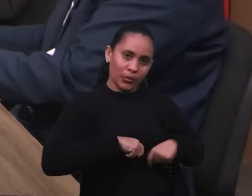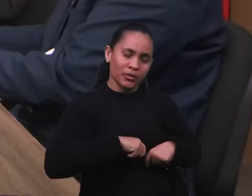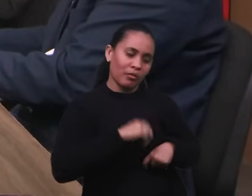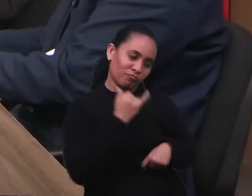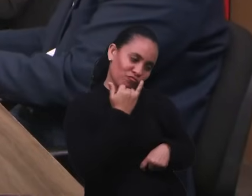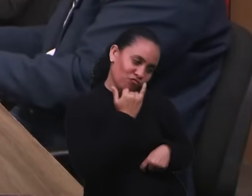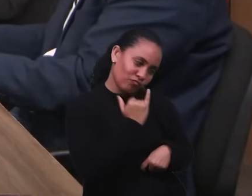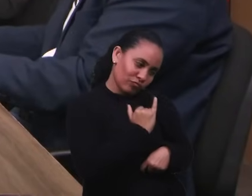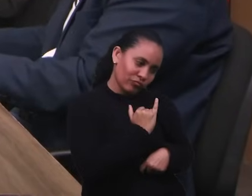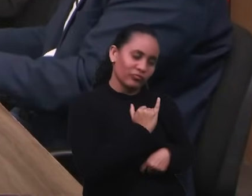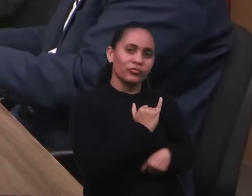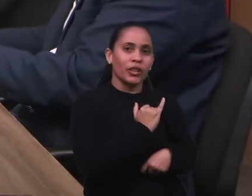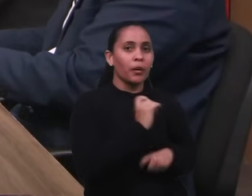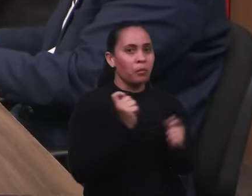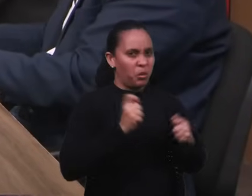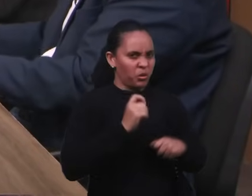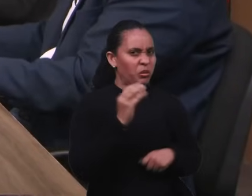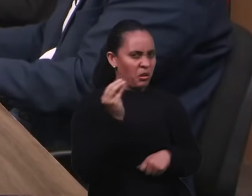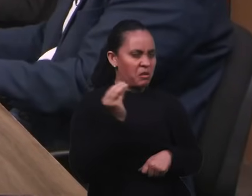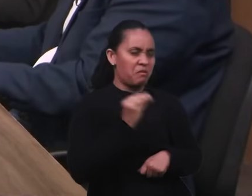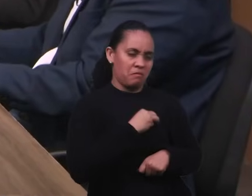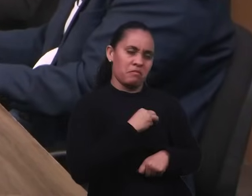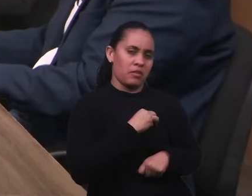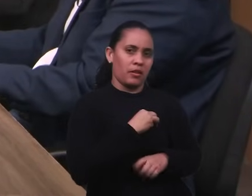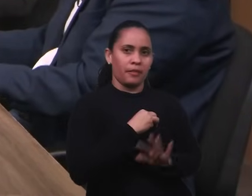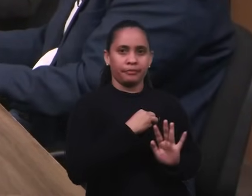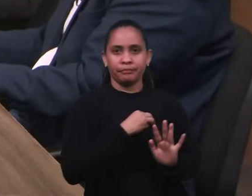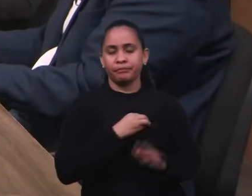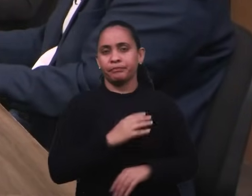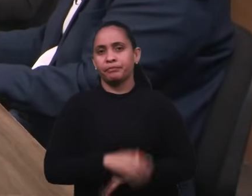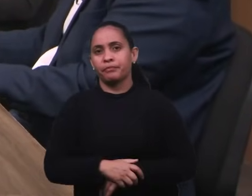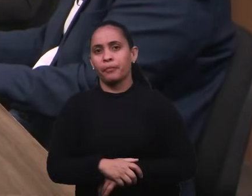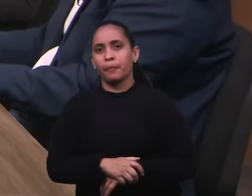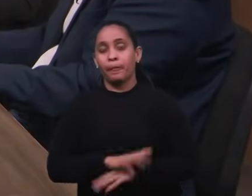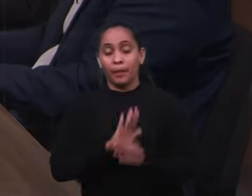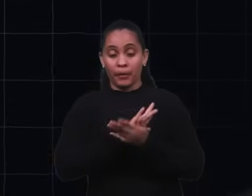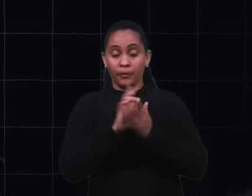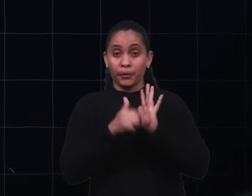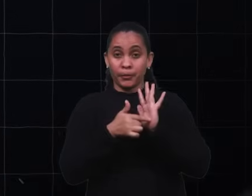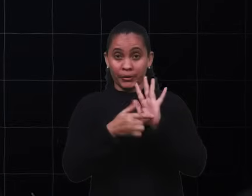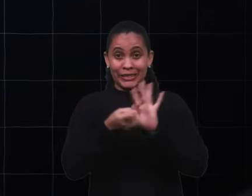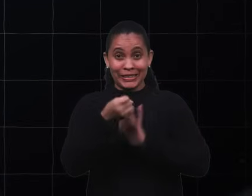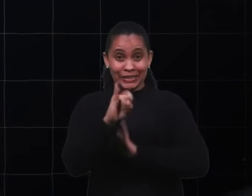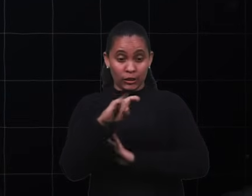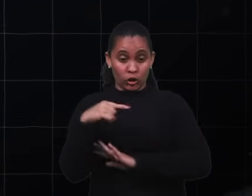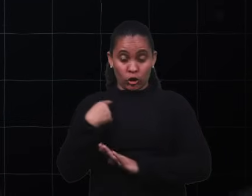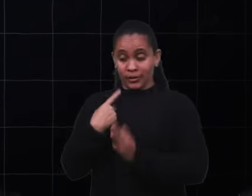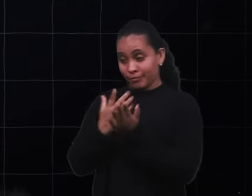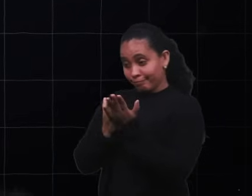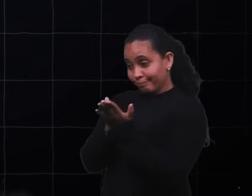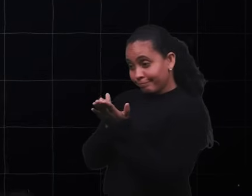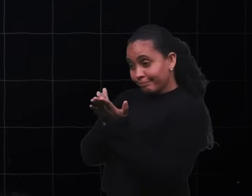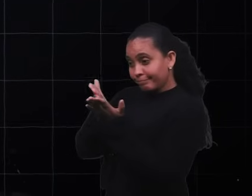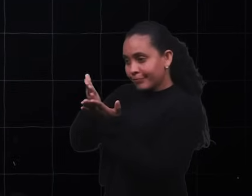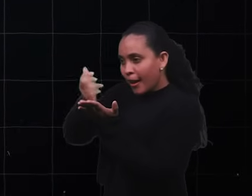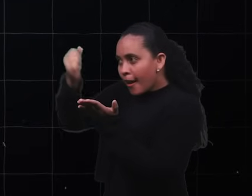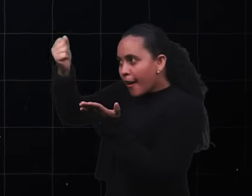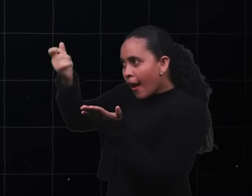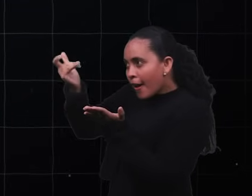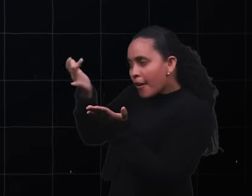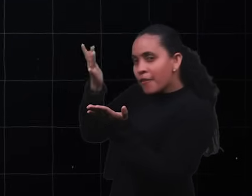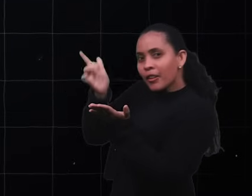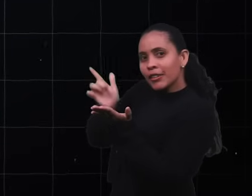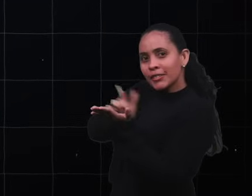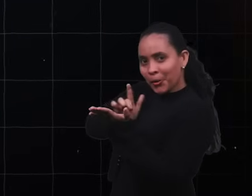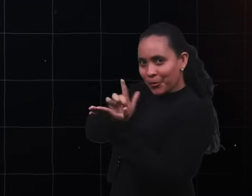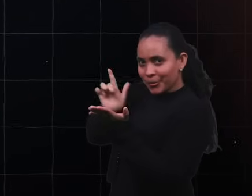né? Em primeira carta, João capítulo 1, verso 7, diz assim, mas se andarmos na luz, como ele na